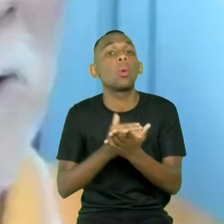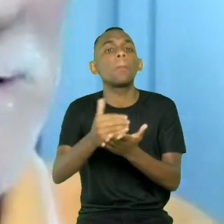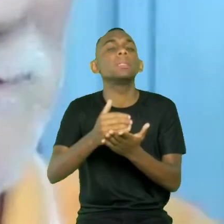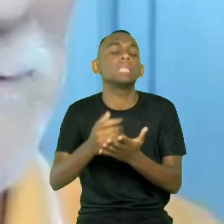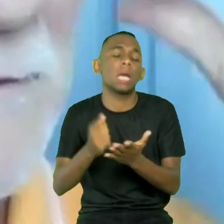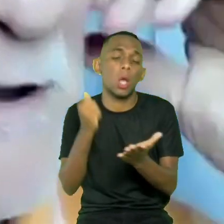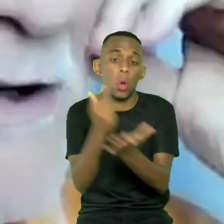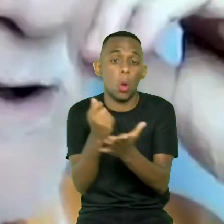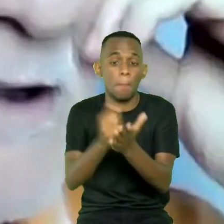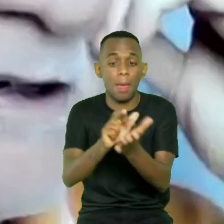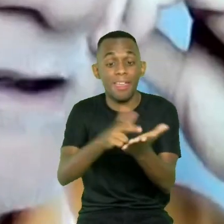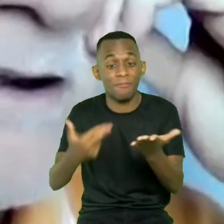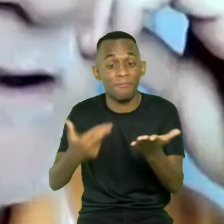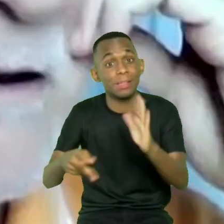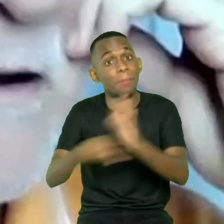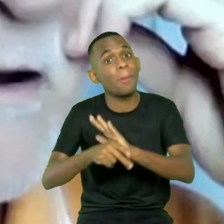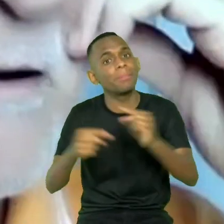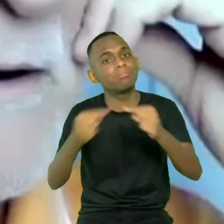quadrinhos, né?